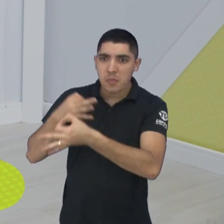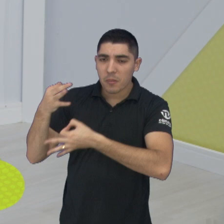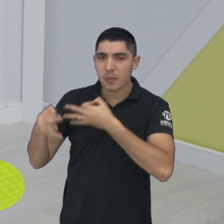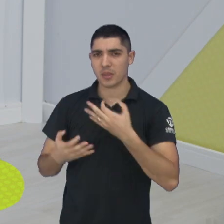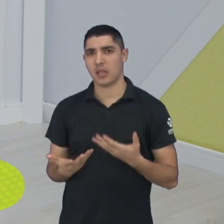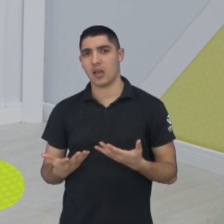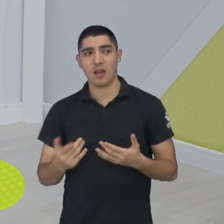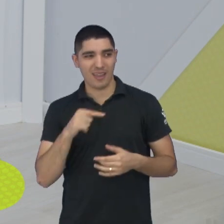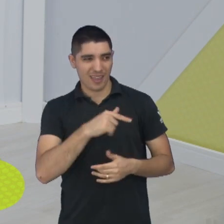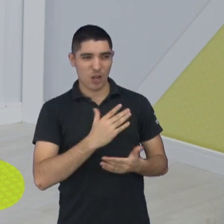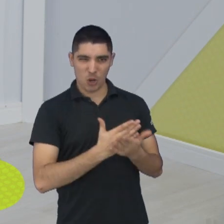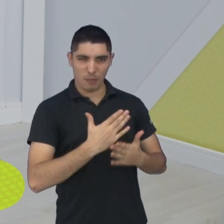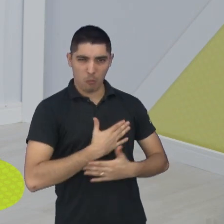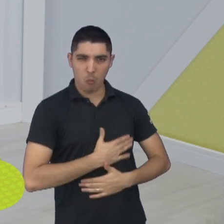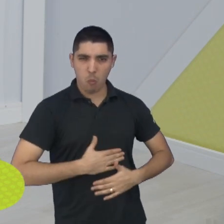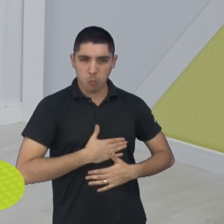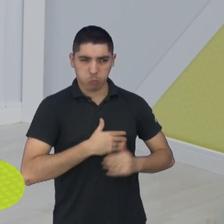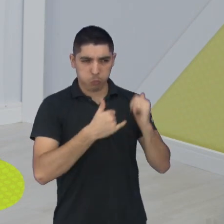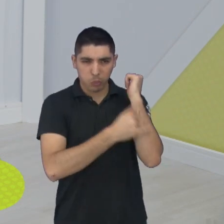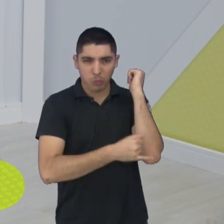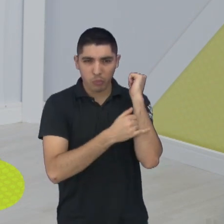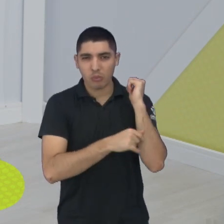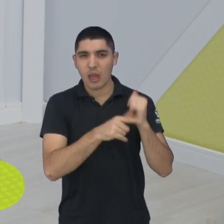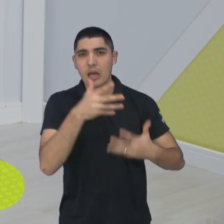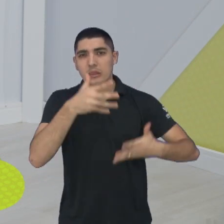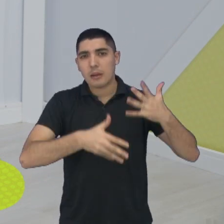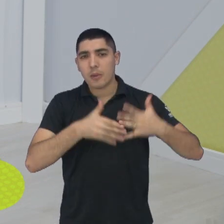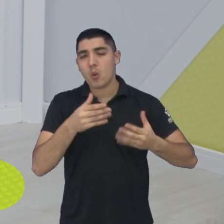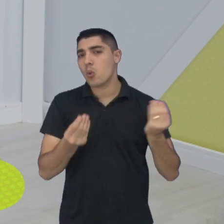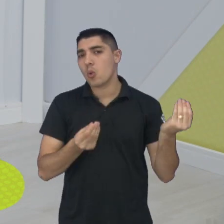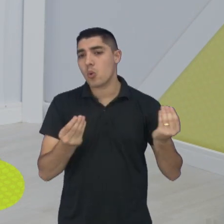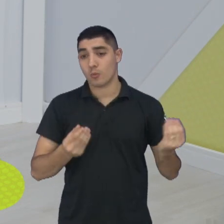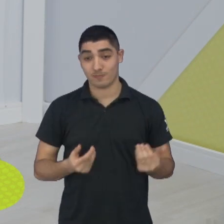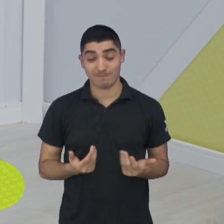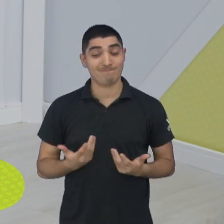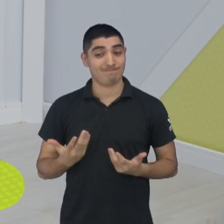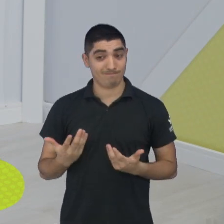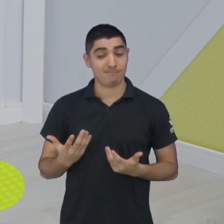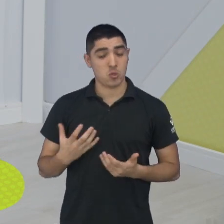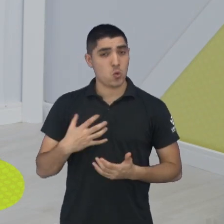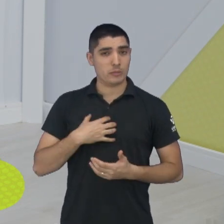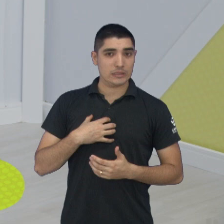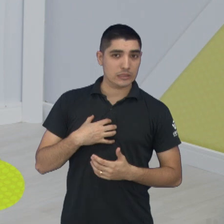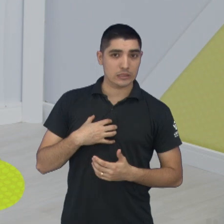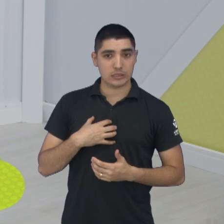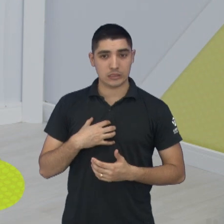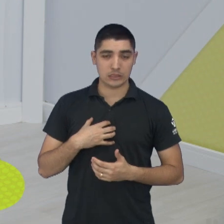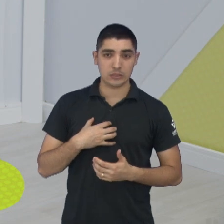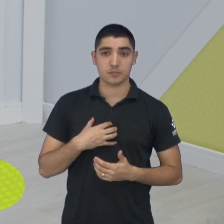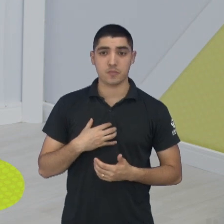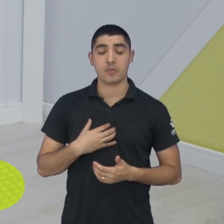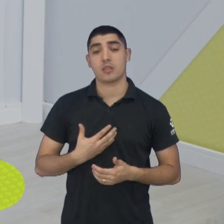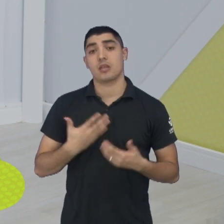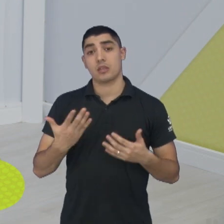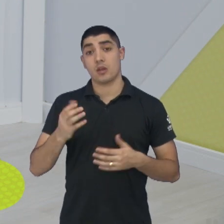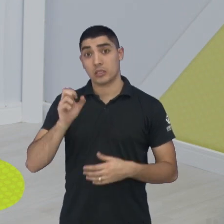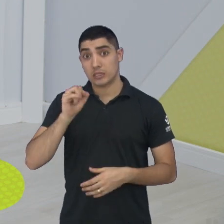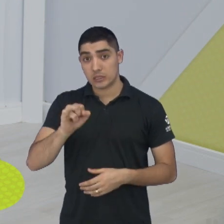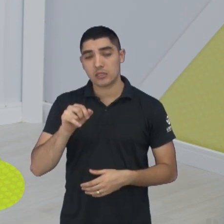fez diferença aí no jogo de segunda-feira também. Enfim, começa a surgir porque as derrotas não vêm. Quando